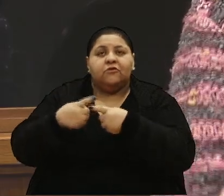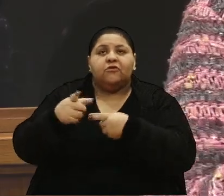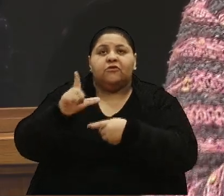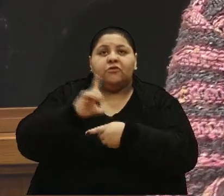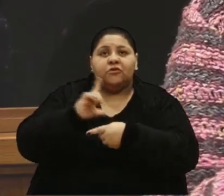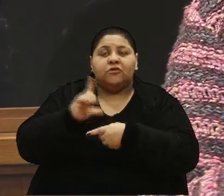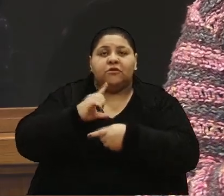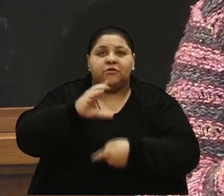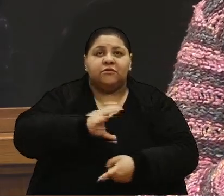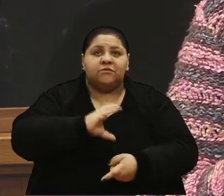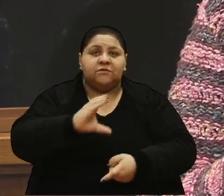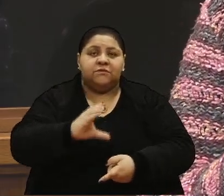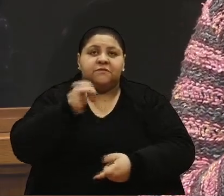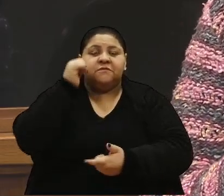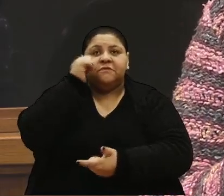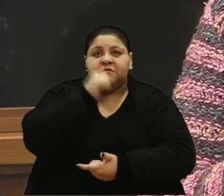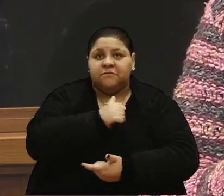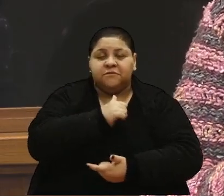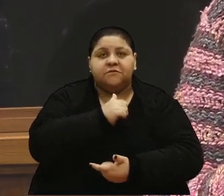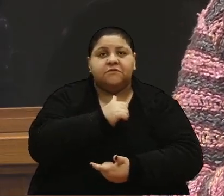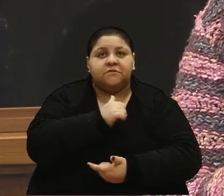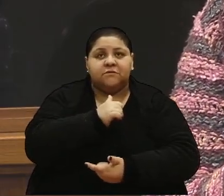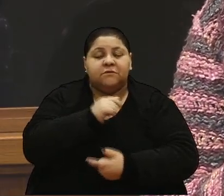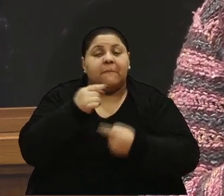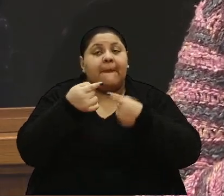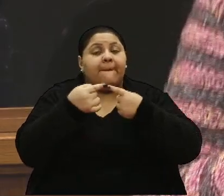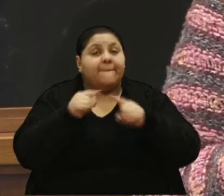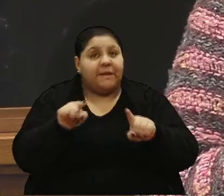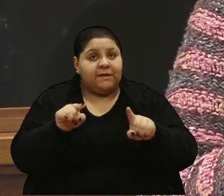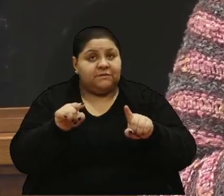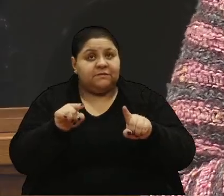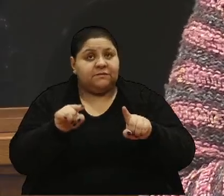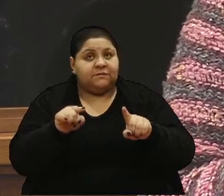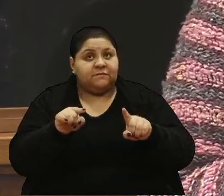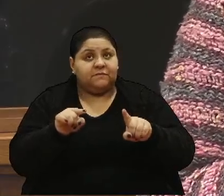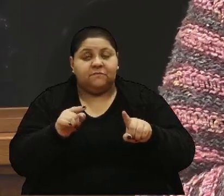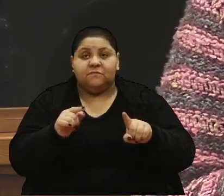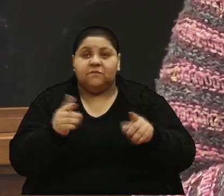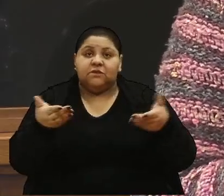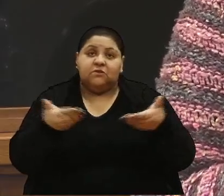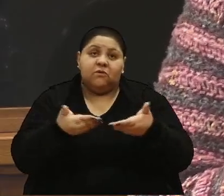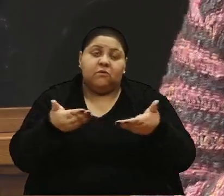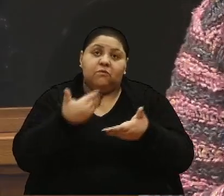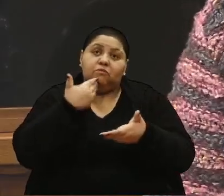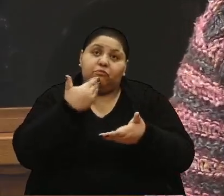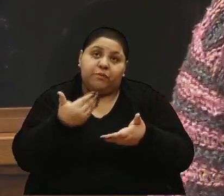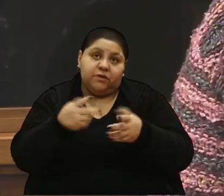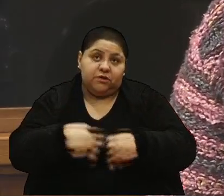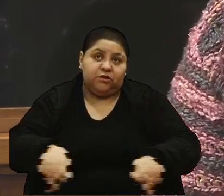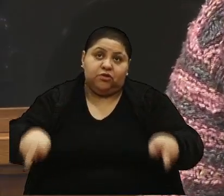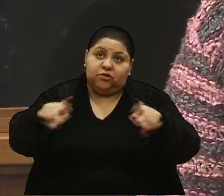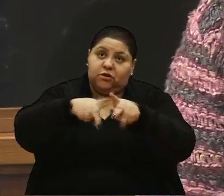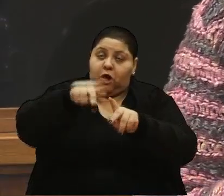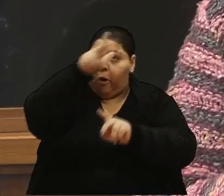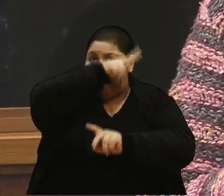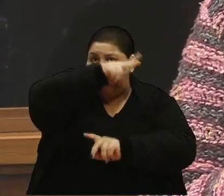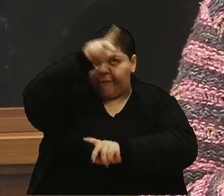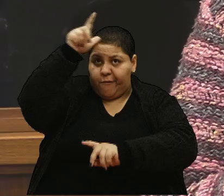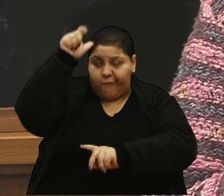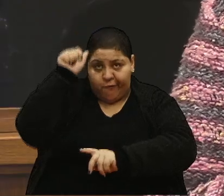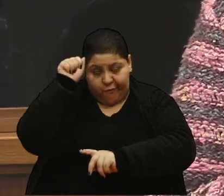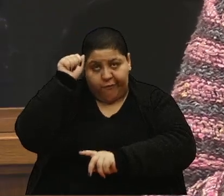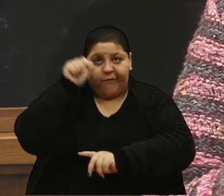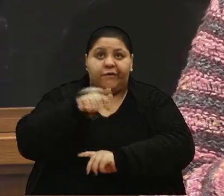uma coordenadoria das mulheres aqui. Mas, vou fazer aqui um apelo público ao prefeito, que o